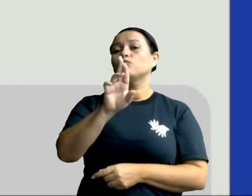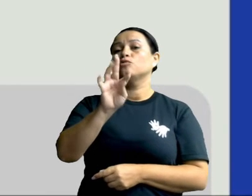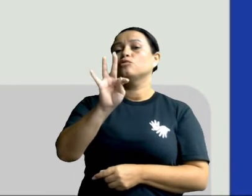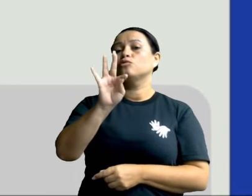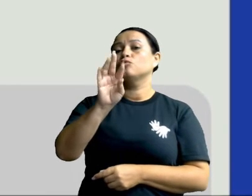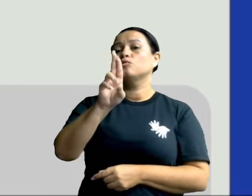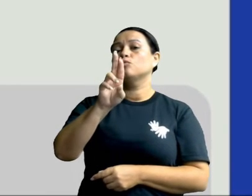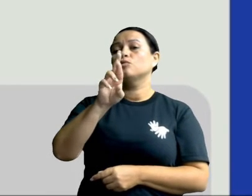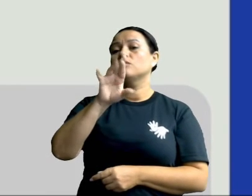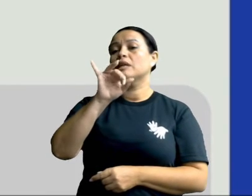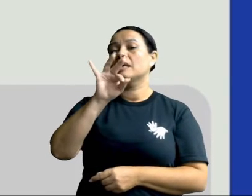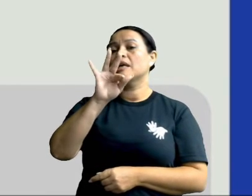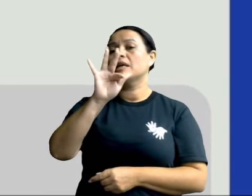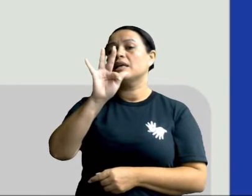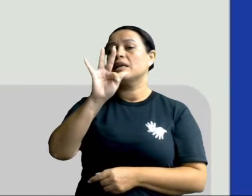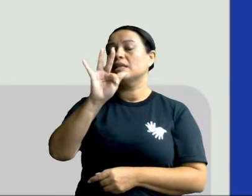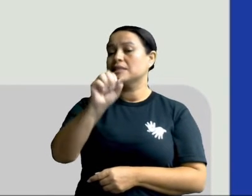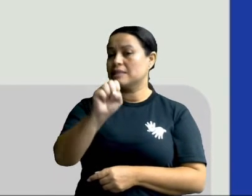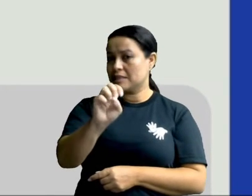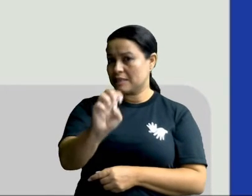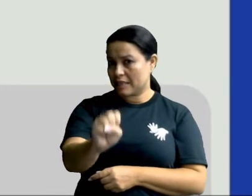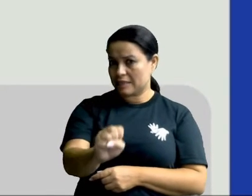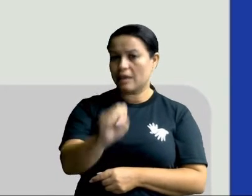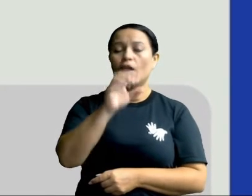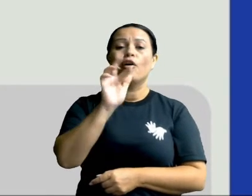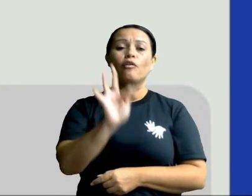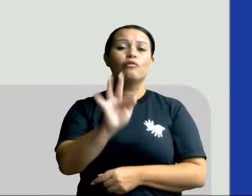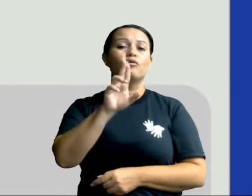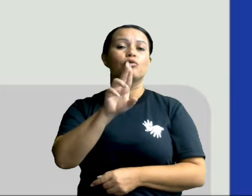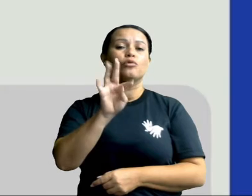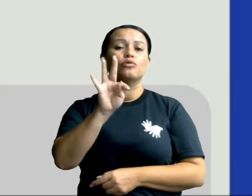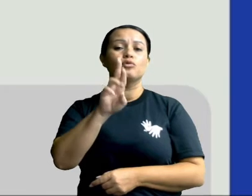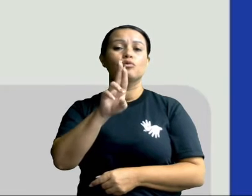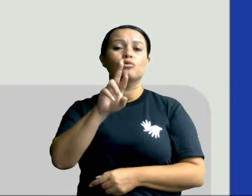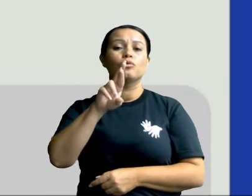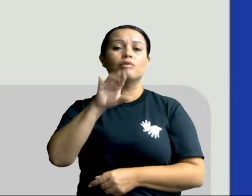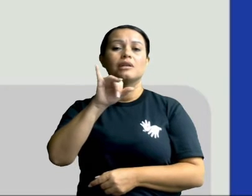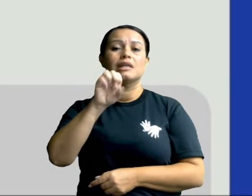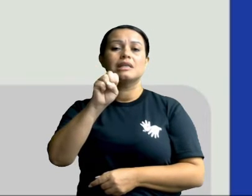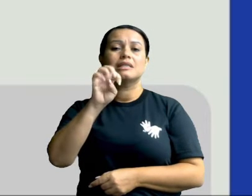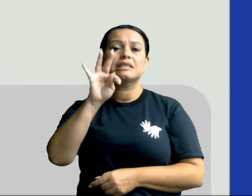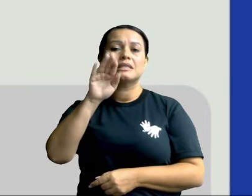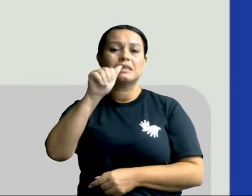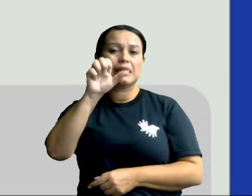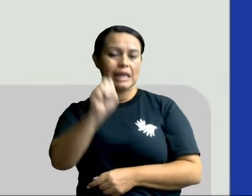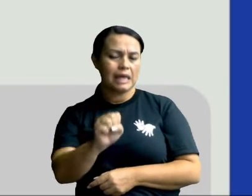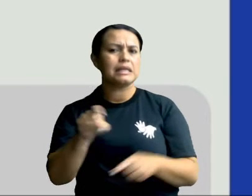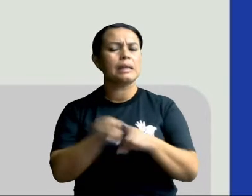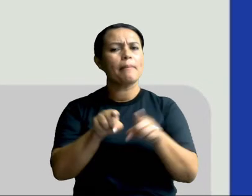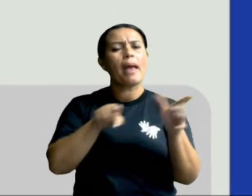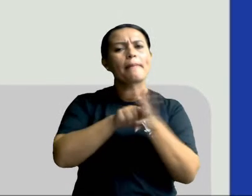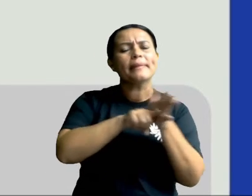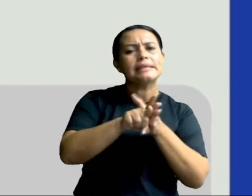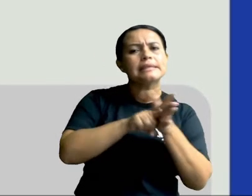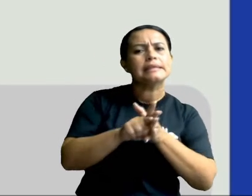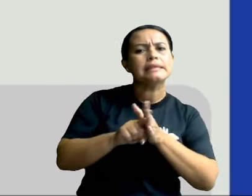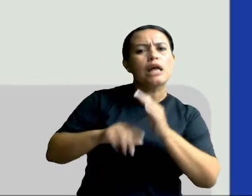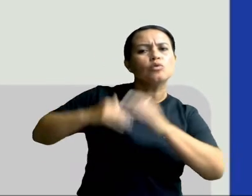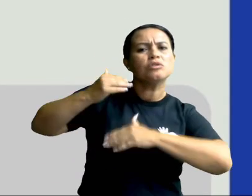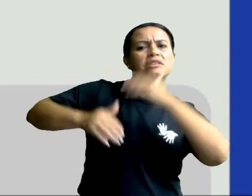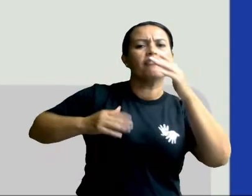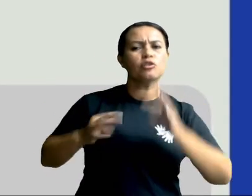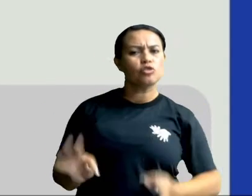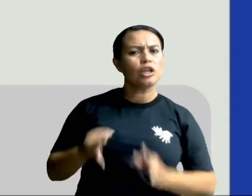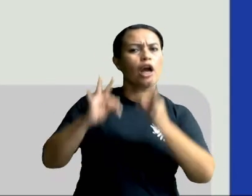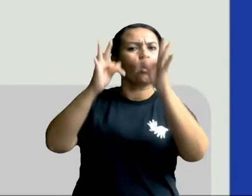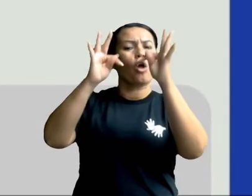A paisagem, né? Urbana de Xangai e também das pesquisas, né? Científicas, avanços científicos que vão ter, tecnológicos.